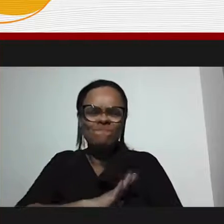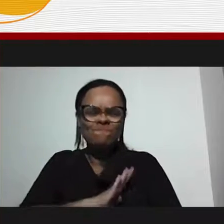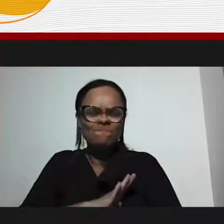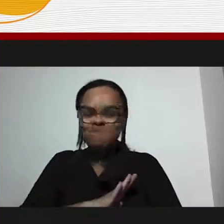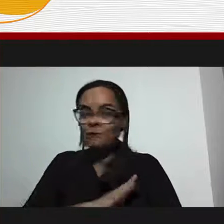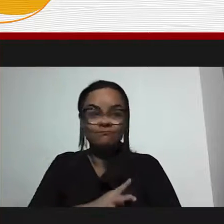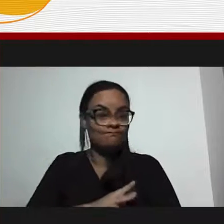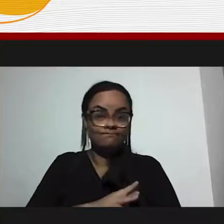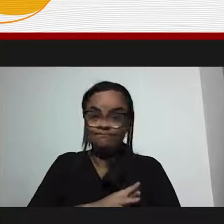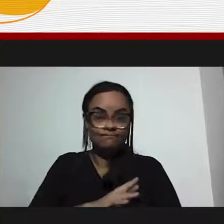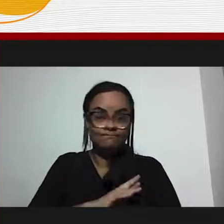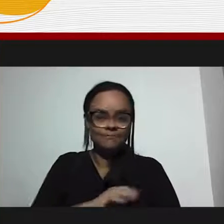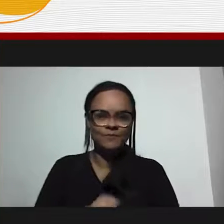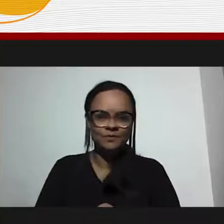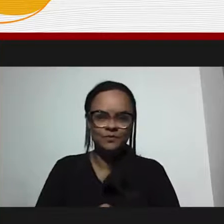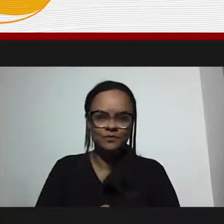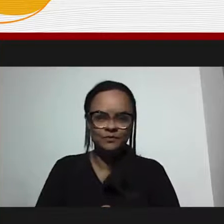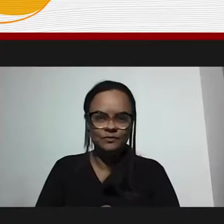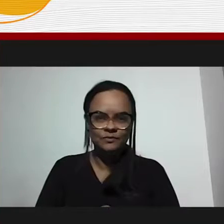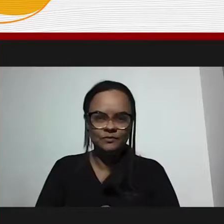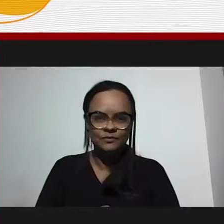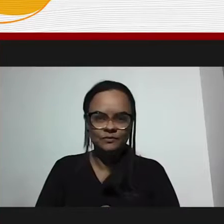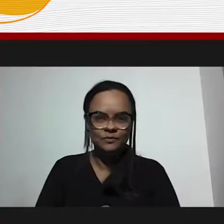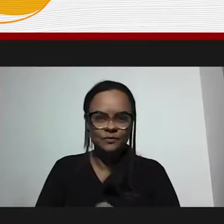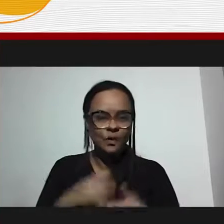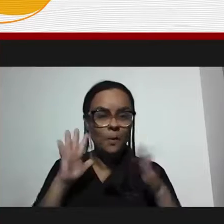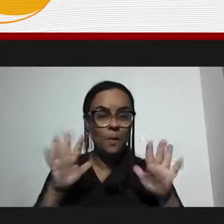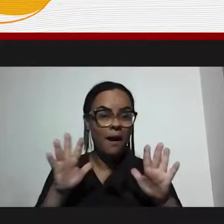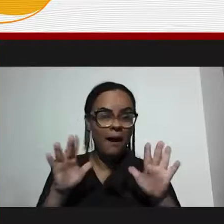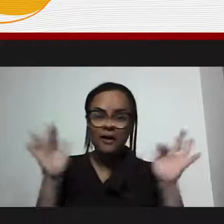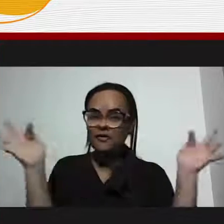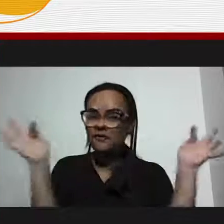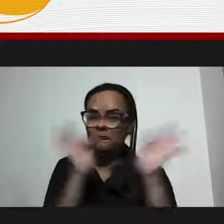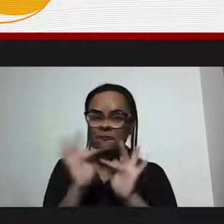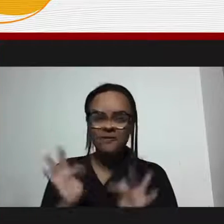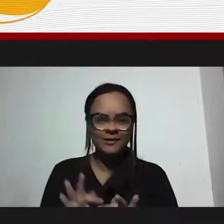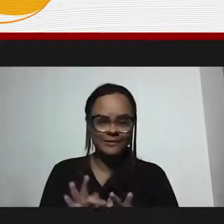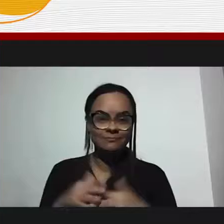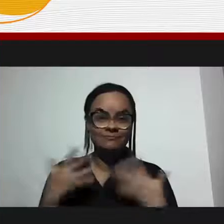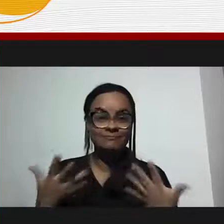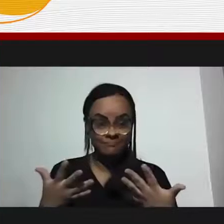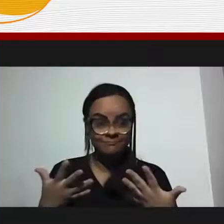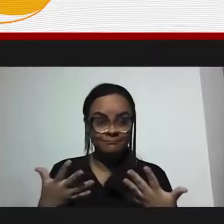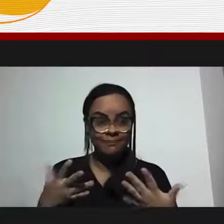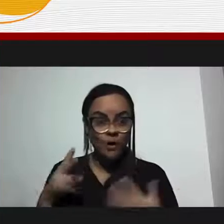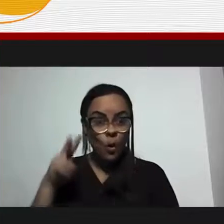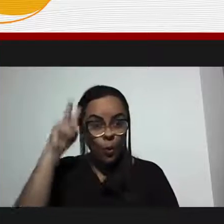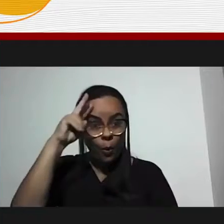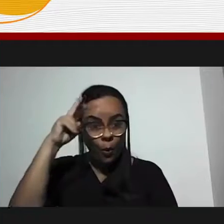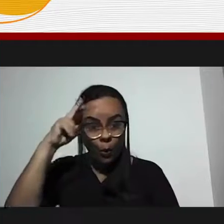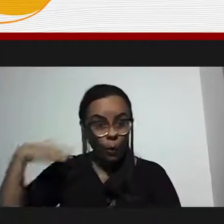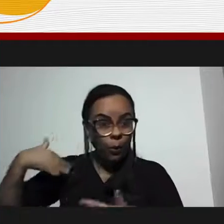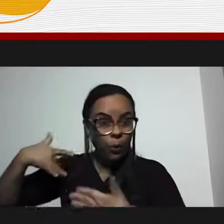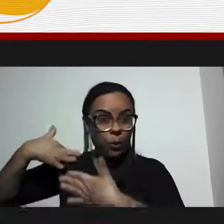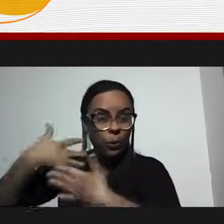esperava ter sido convidado, mas eu fiquei muito feliz porque isso vai ficar na história, né? E aí eu já passo